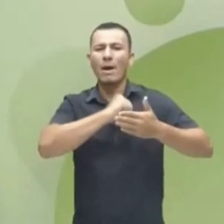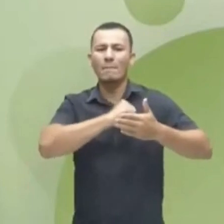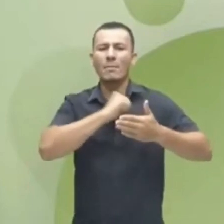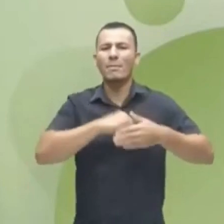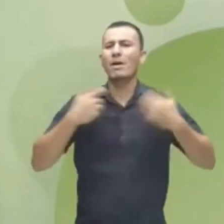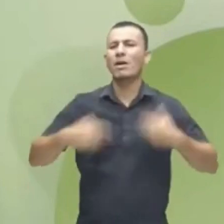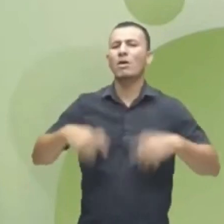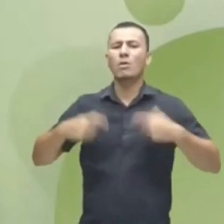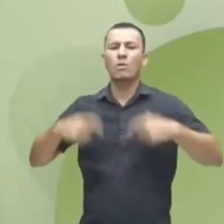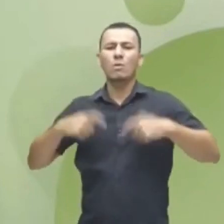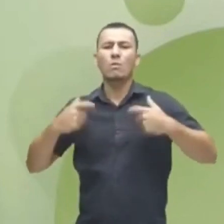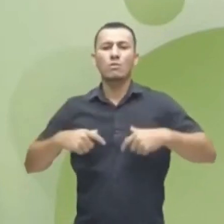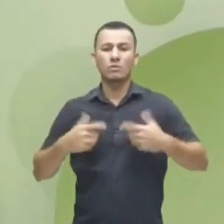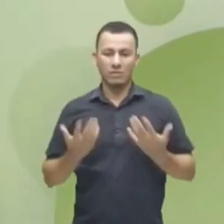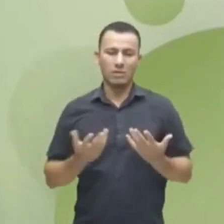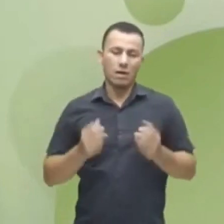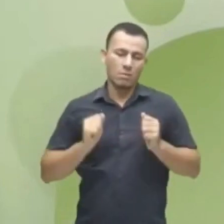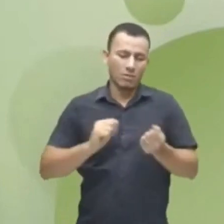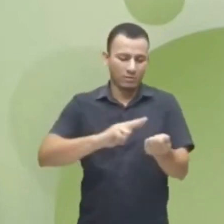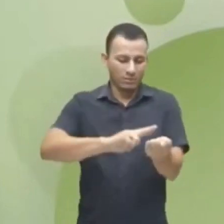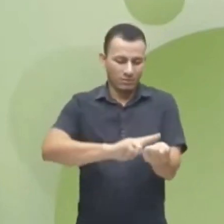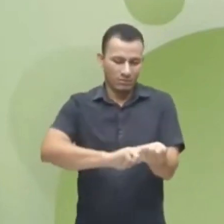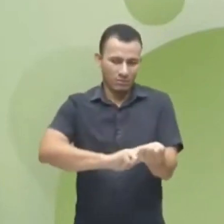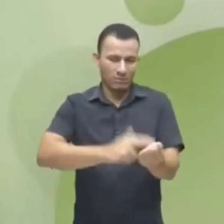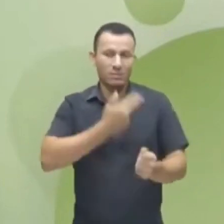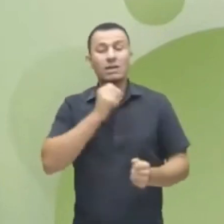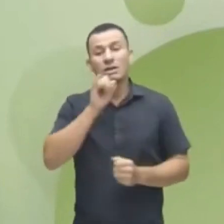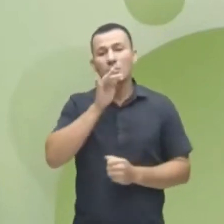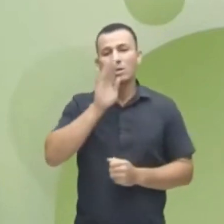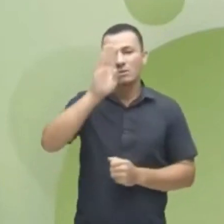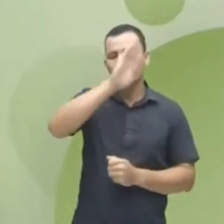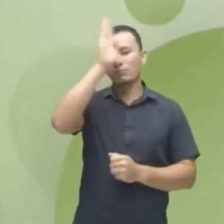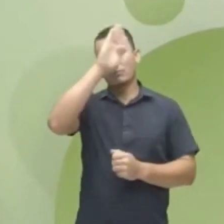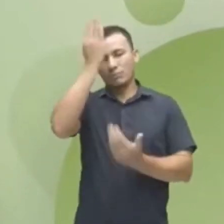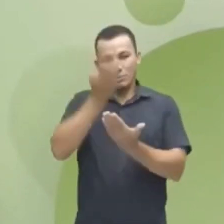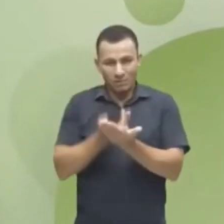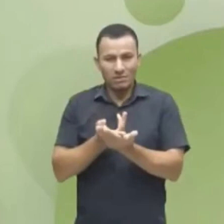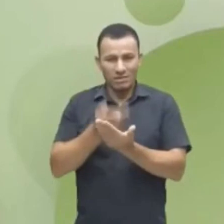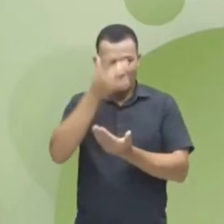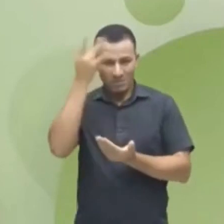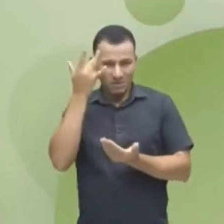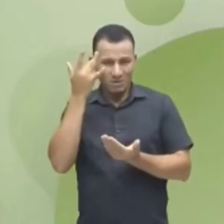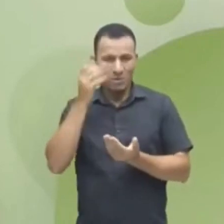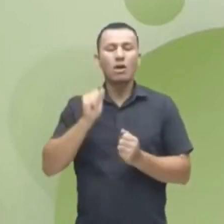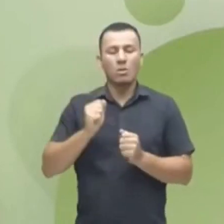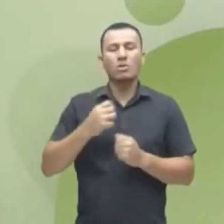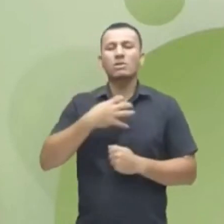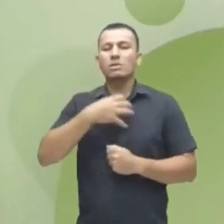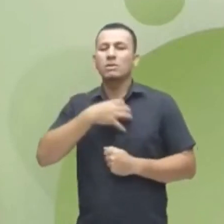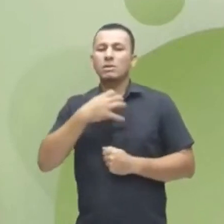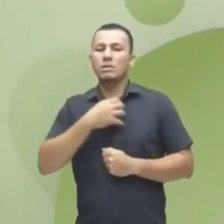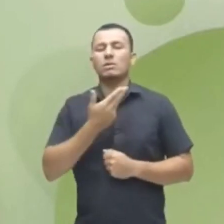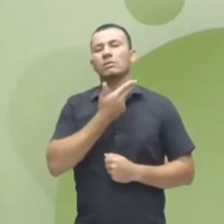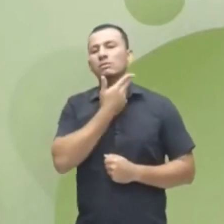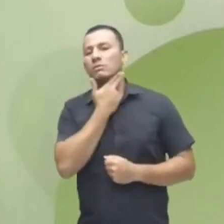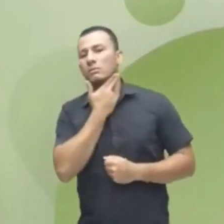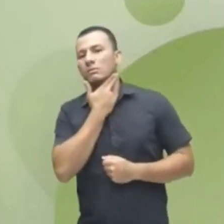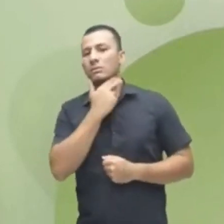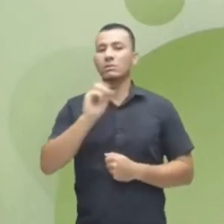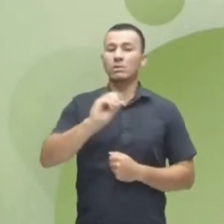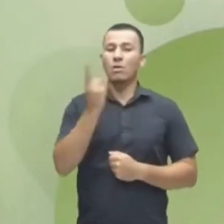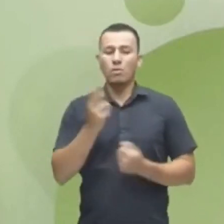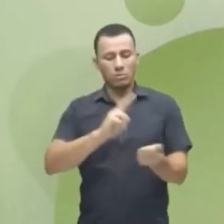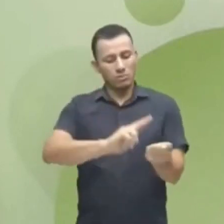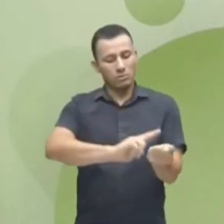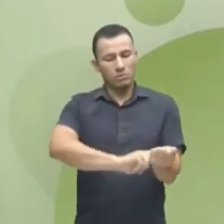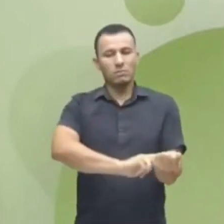está normal, né? Por uma situação de desmaio. Eu posso ver, como nós mostramos, no pescoço ou no pulso,